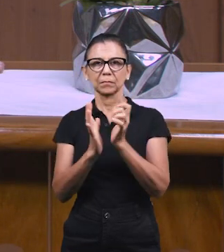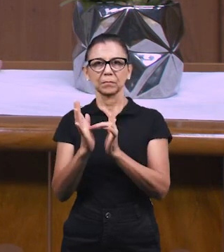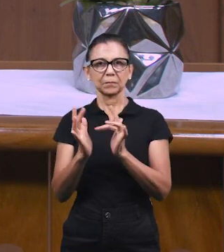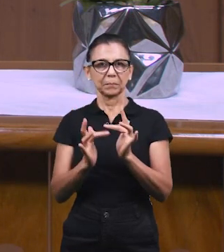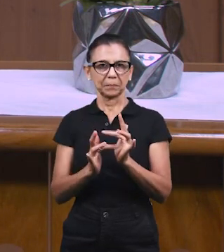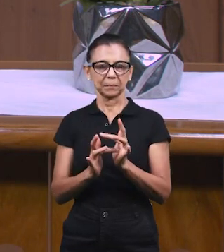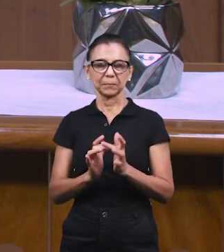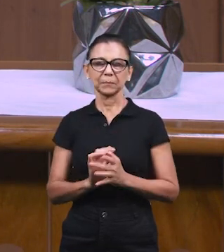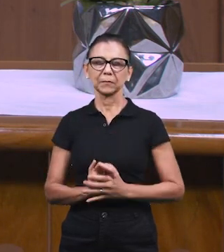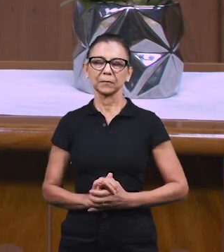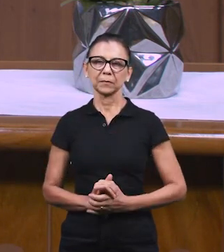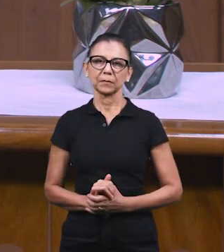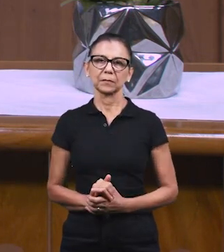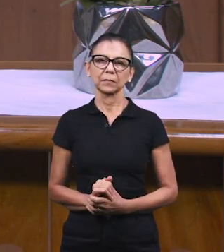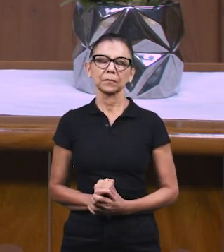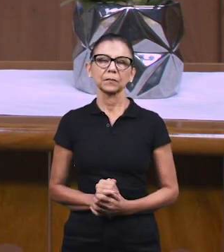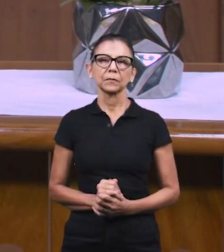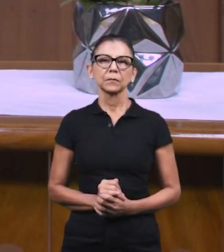Jesus.